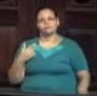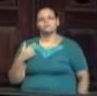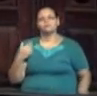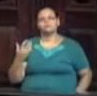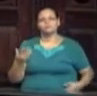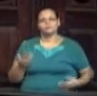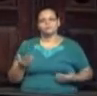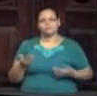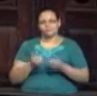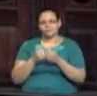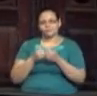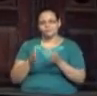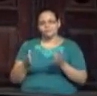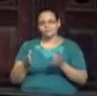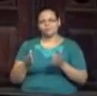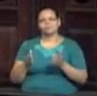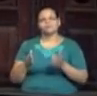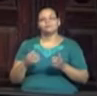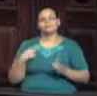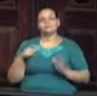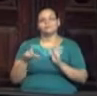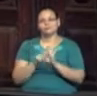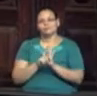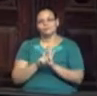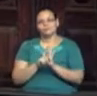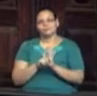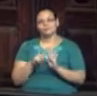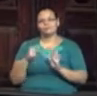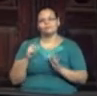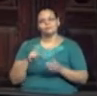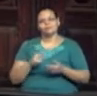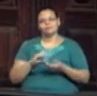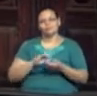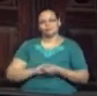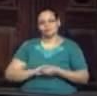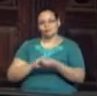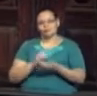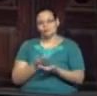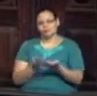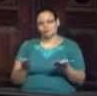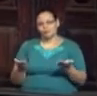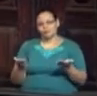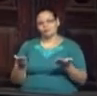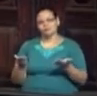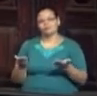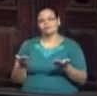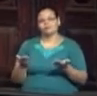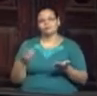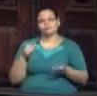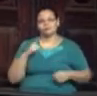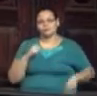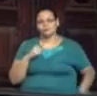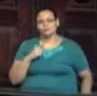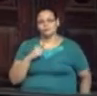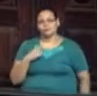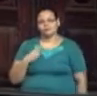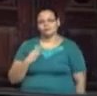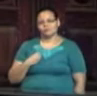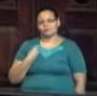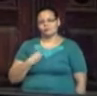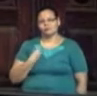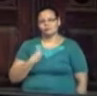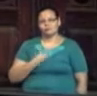nesta abertura de biênio de legislatura, saudar a chegada a este parlamento